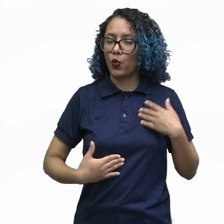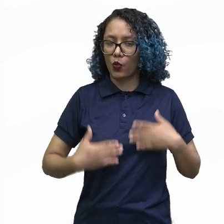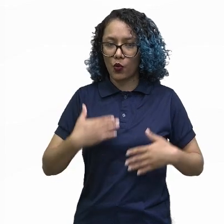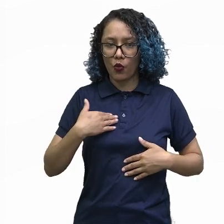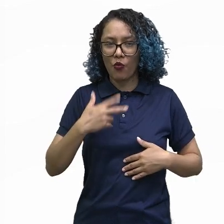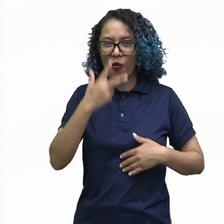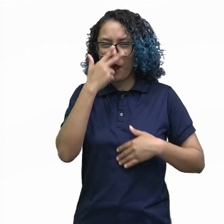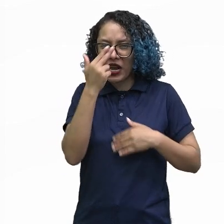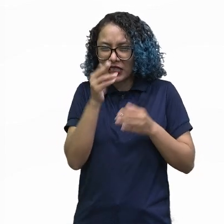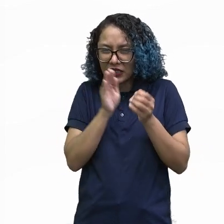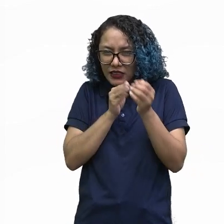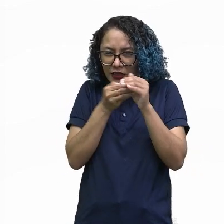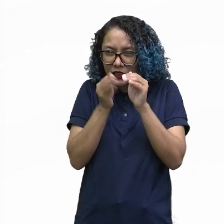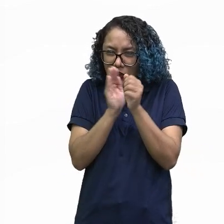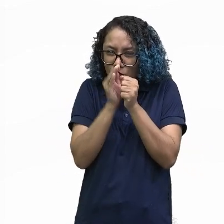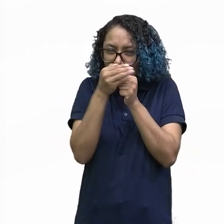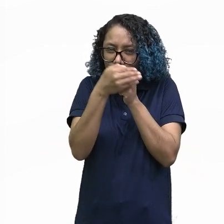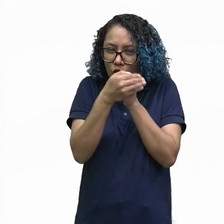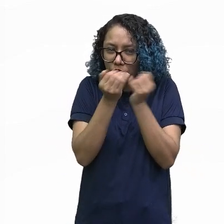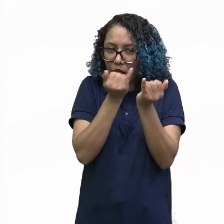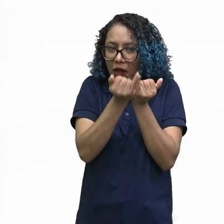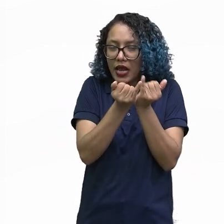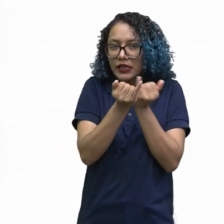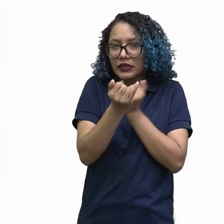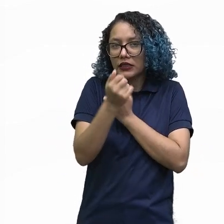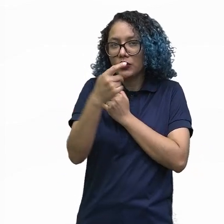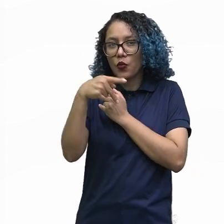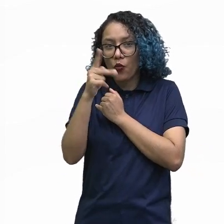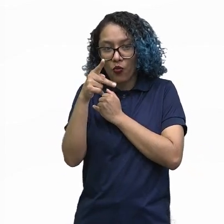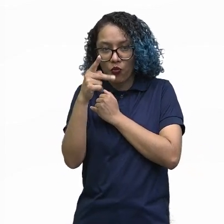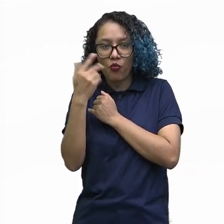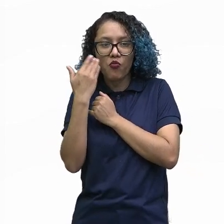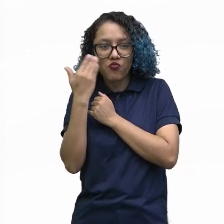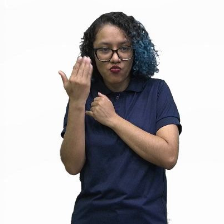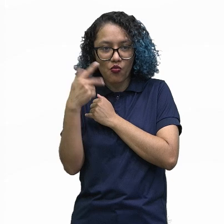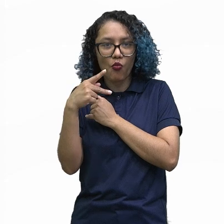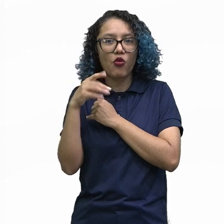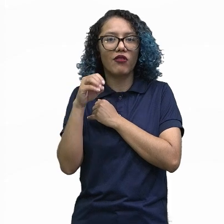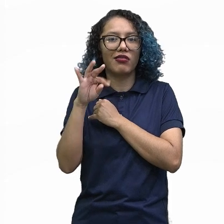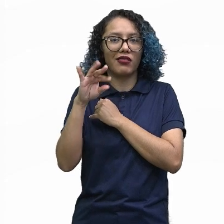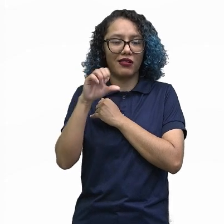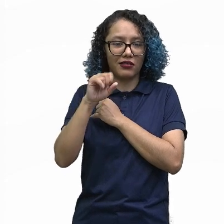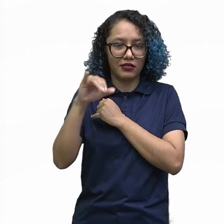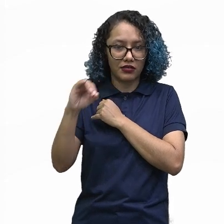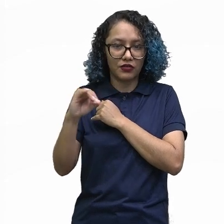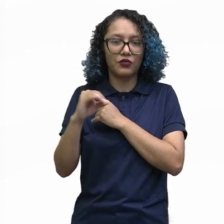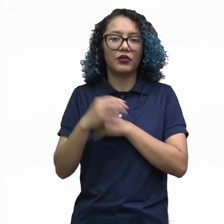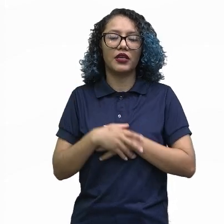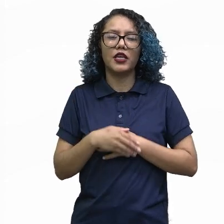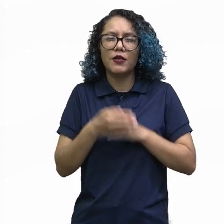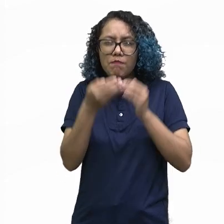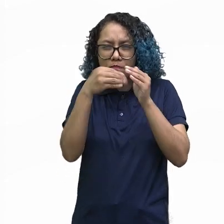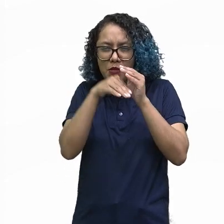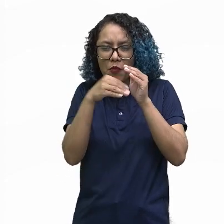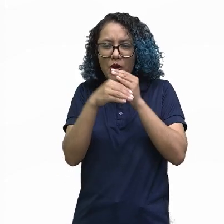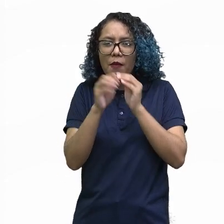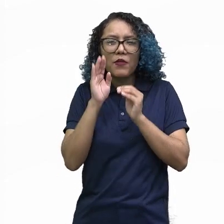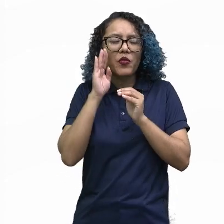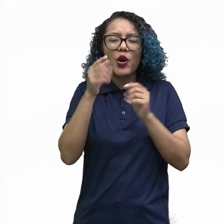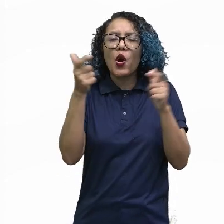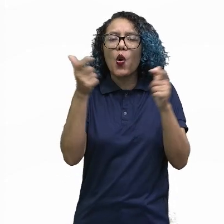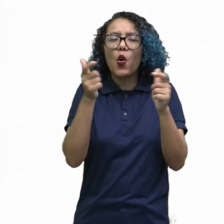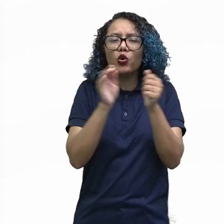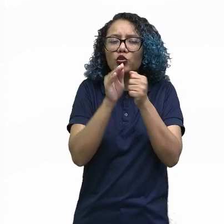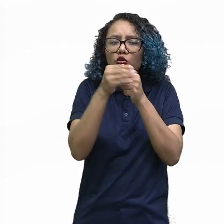que se camufla, né? E parece com potássio quando ele entra em contato com o nosso corpo. E ele acumula-se principalmente nos músculos